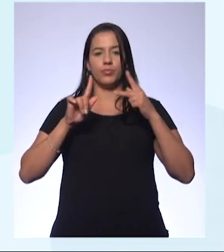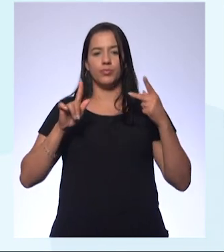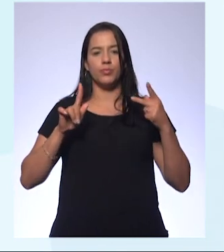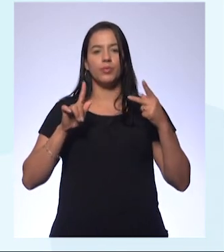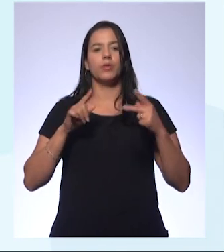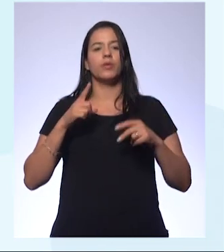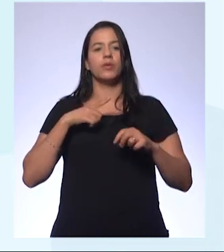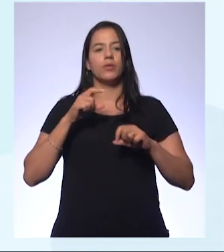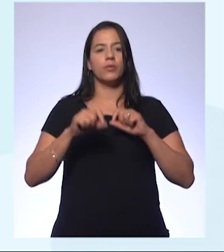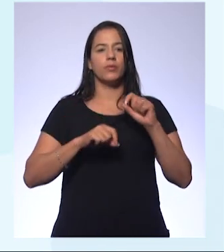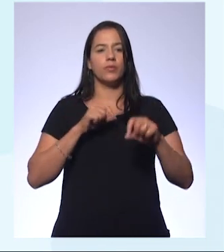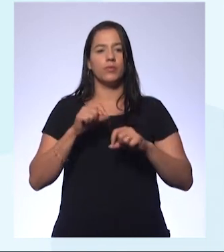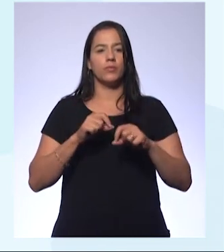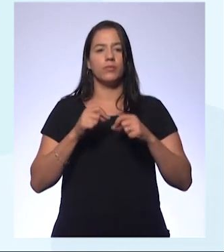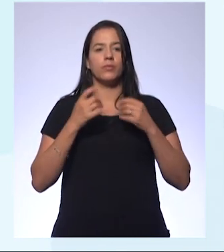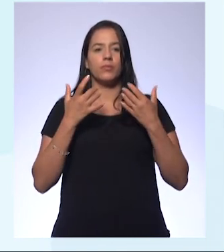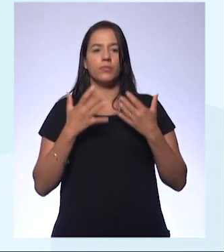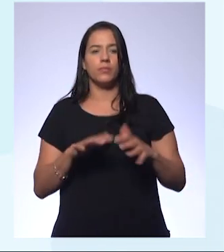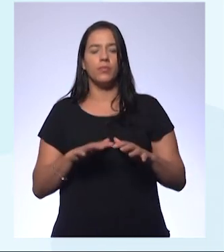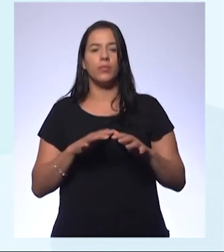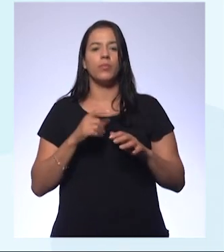aí ele tem essa constituição